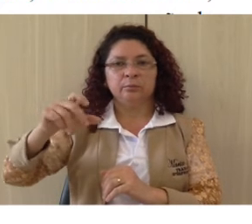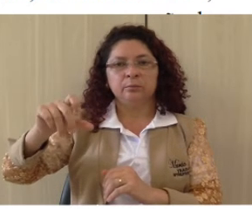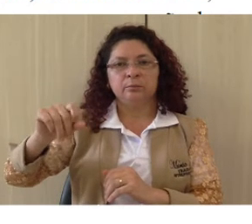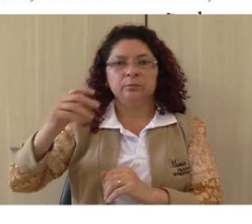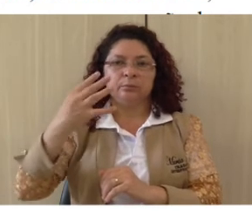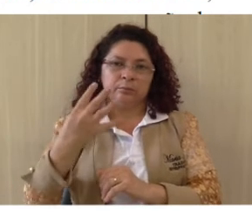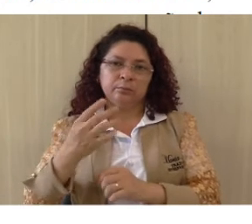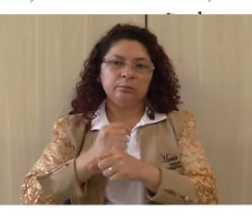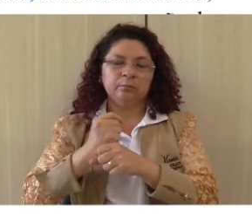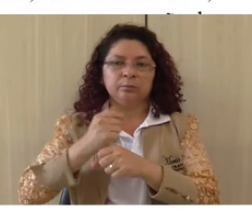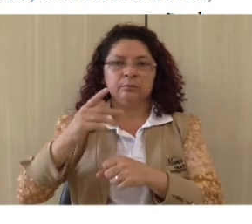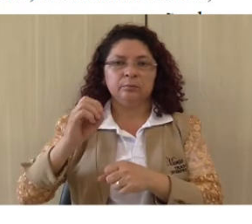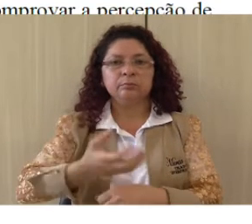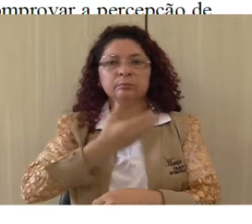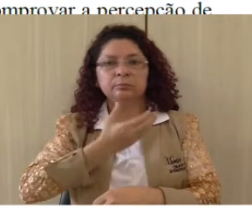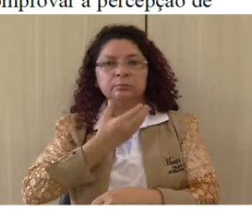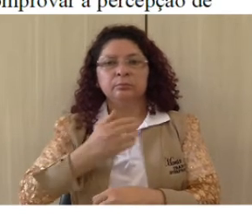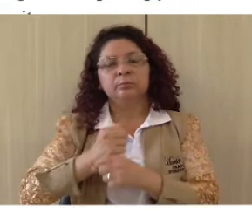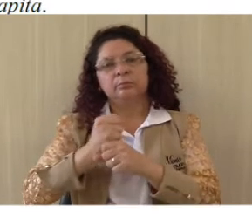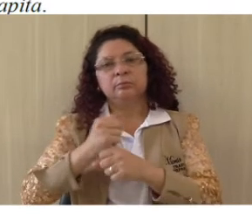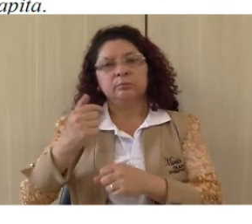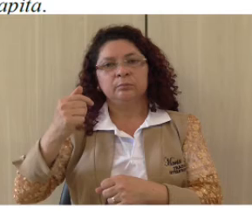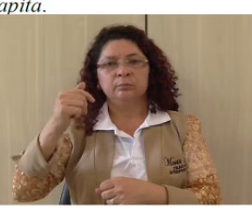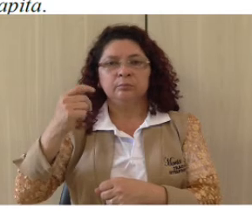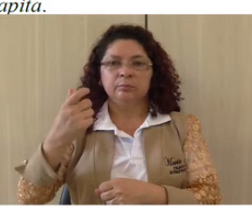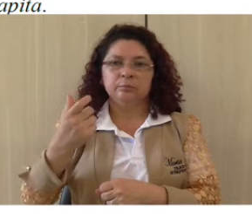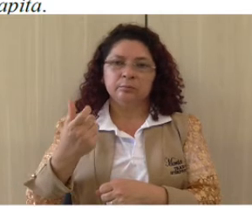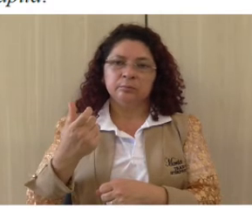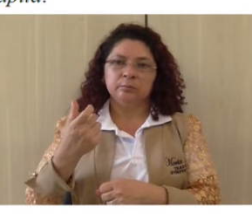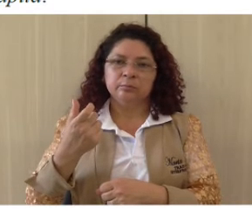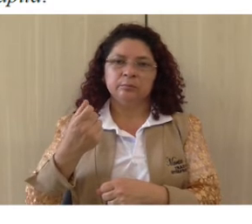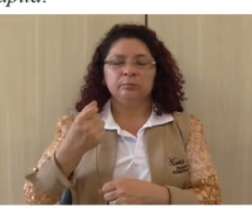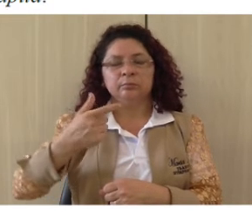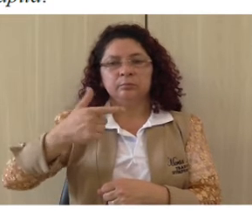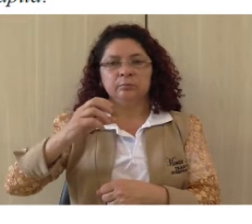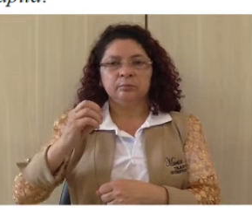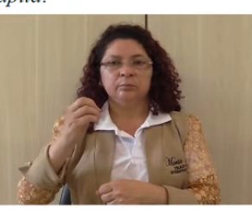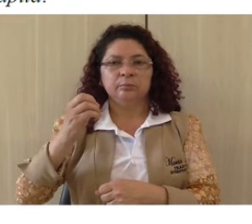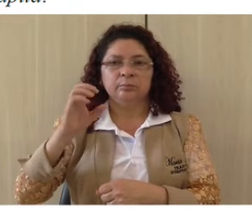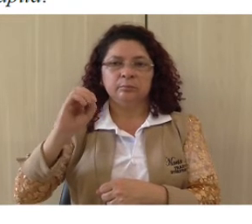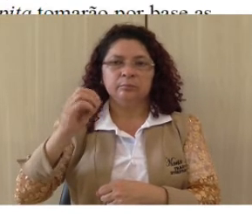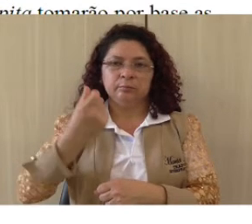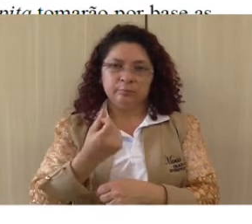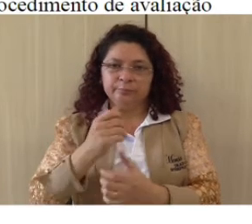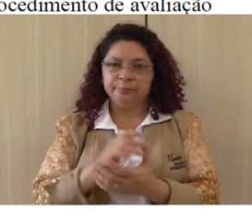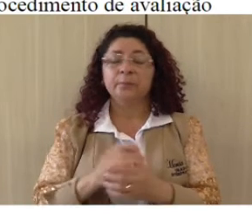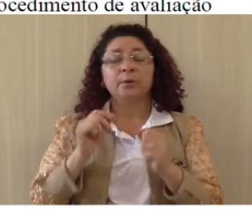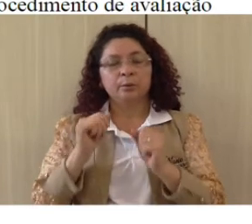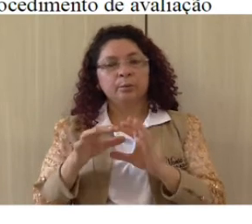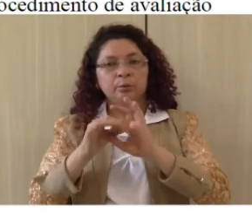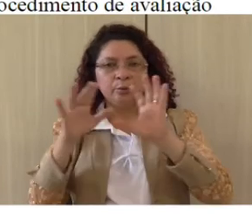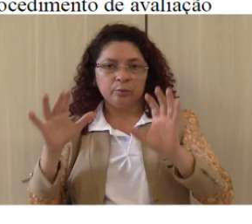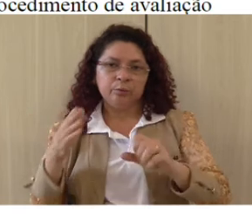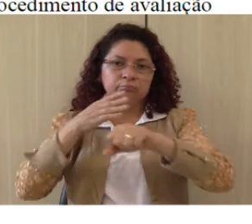9.394, de 20 de dezembro de 1996. Item 5.3. Para concorrer às vagas